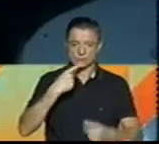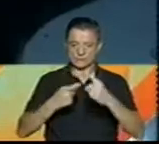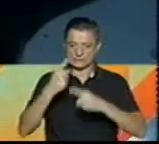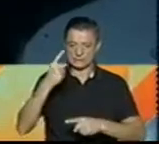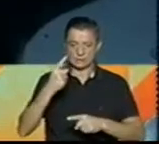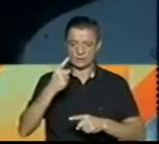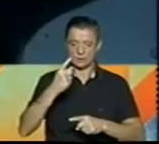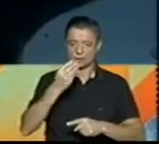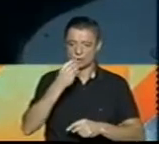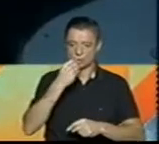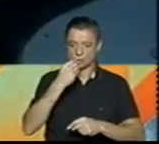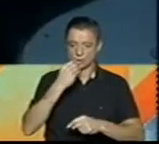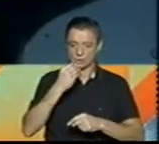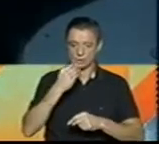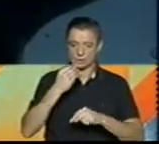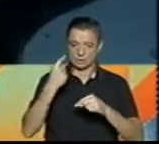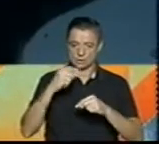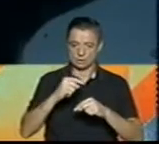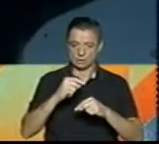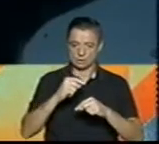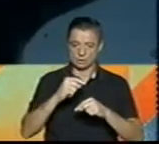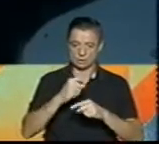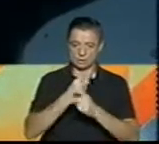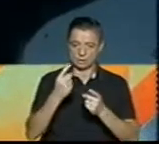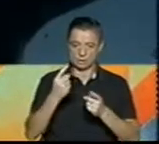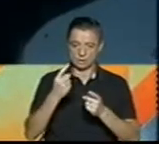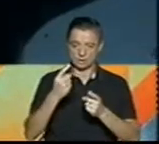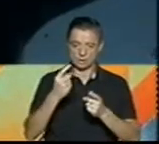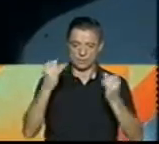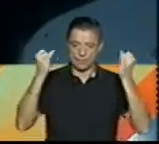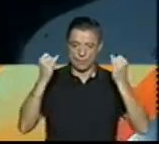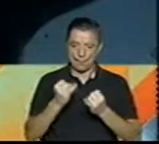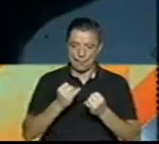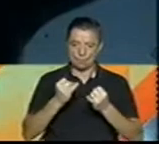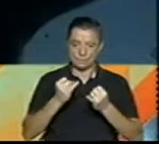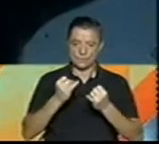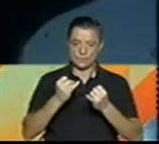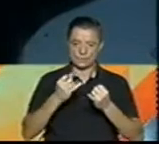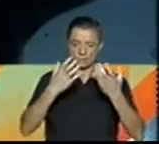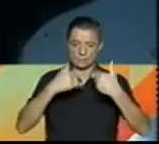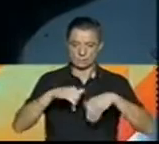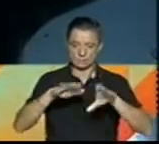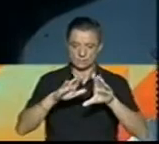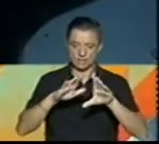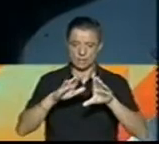comida, só quando estou mesmo com aquelas pancas da dieta.